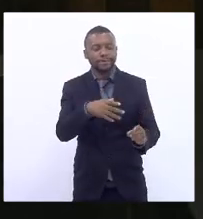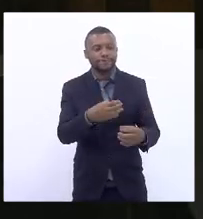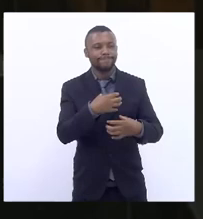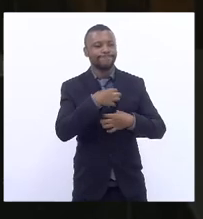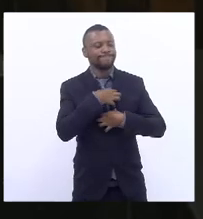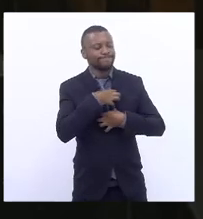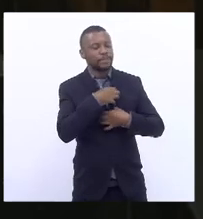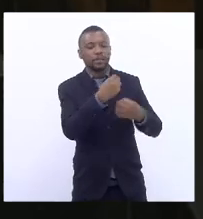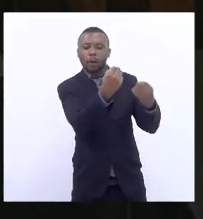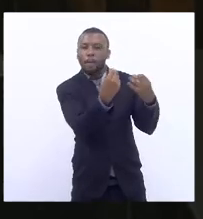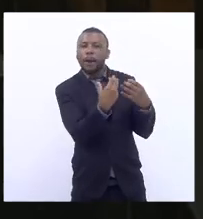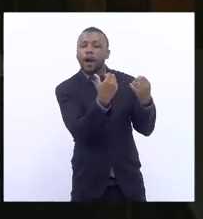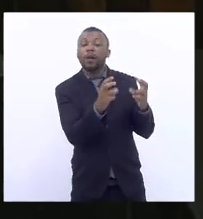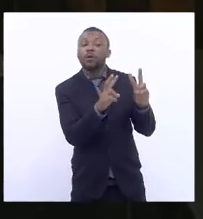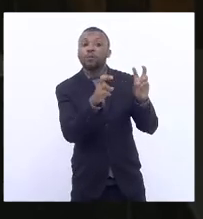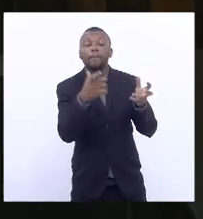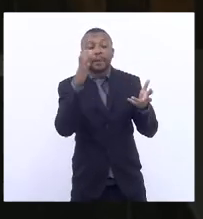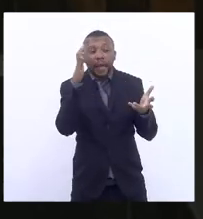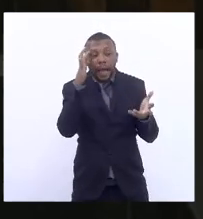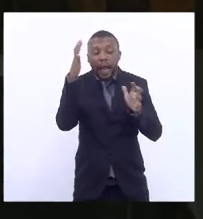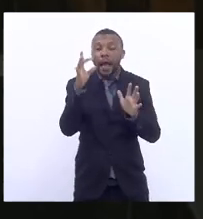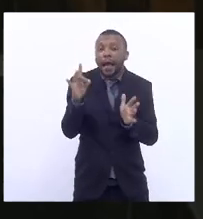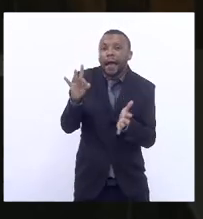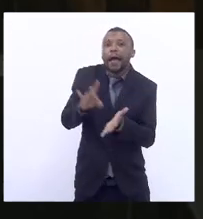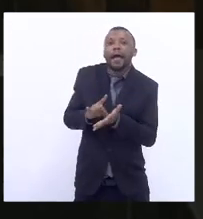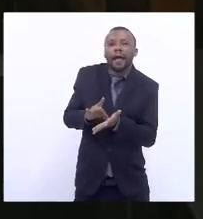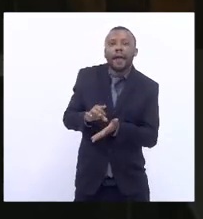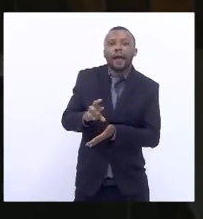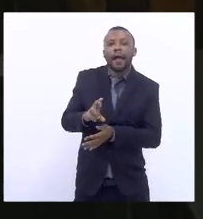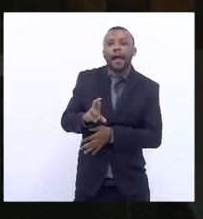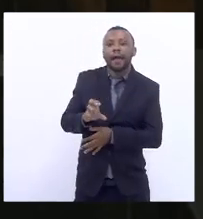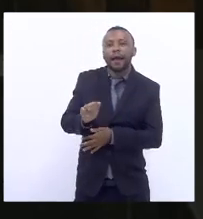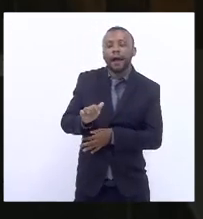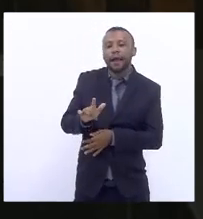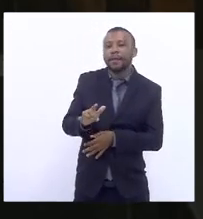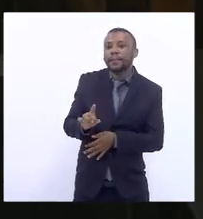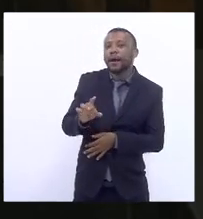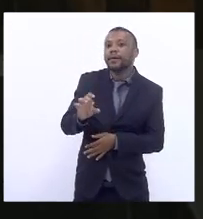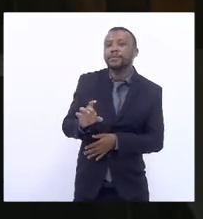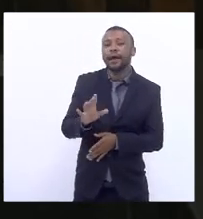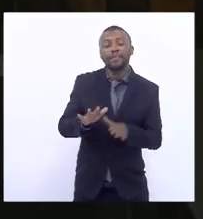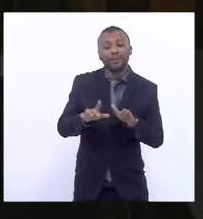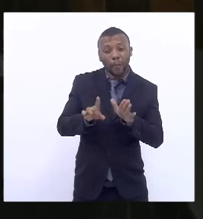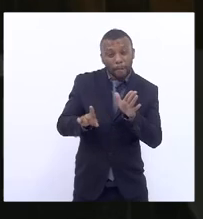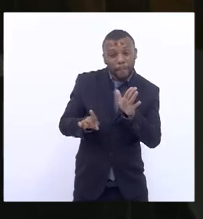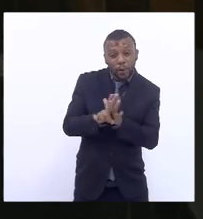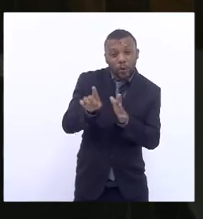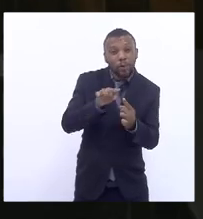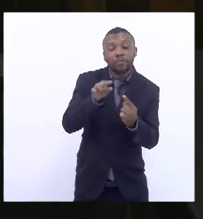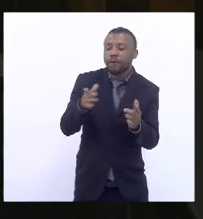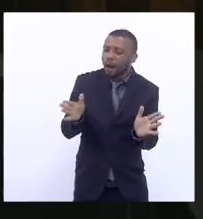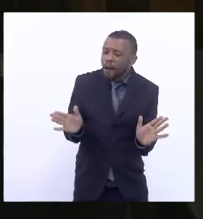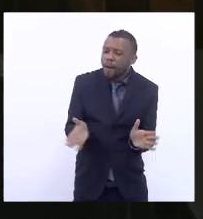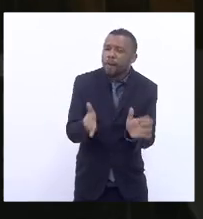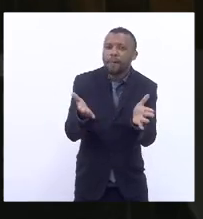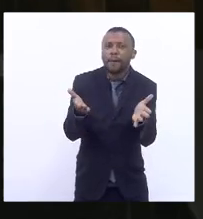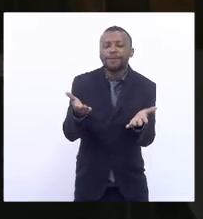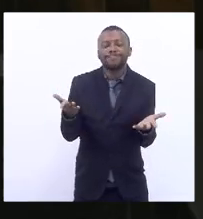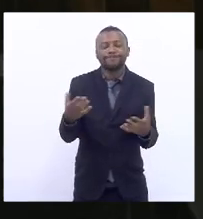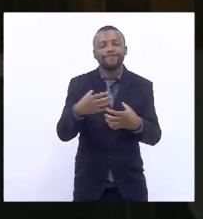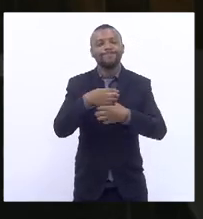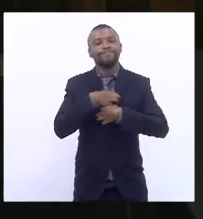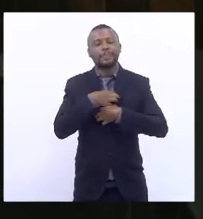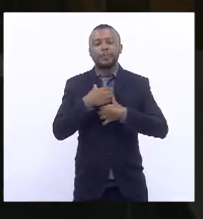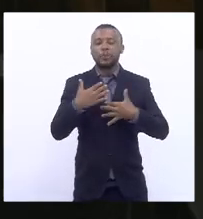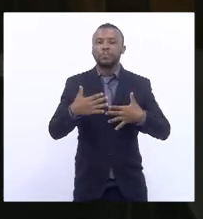uma aula de realidade. E foi um choque para mim. Porque eu que fazia aquela pergunta para estimular, saí daquela aula,